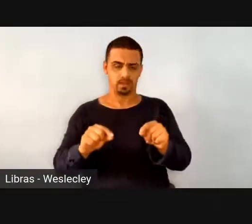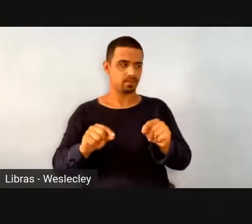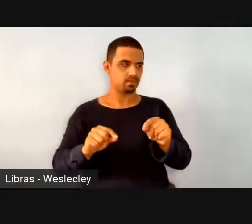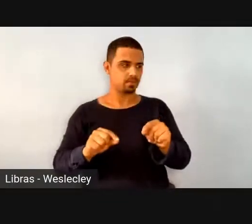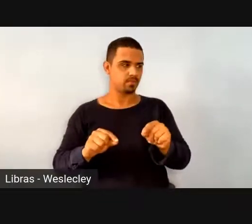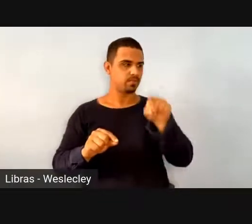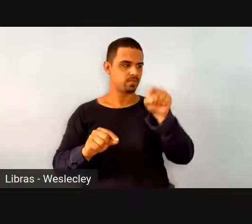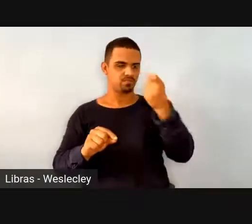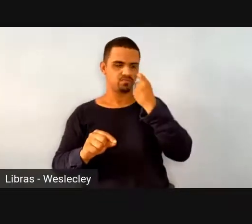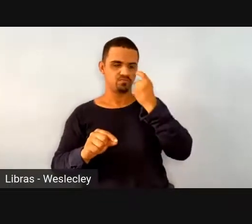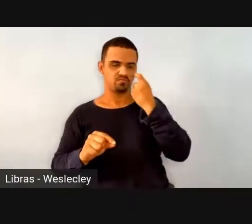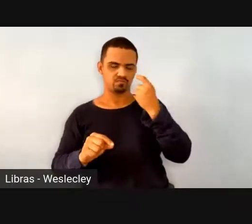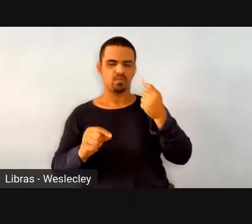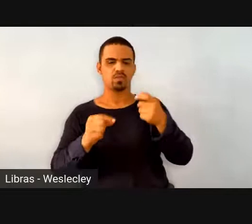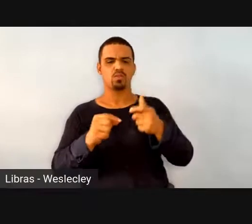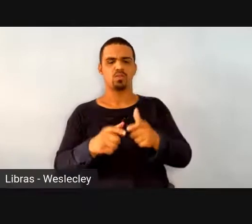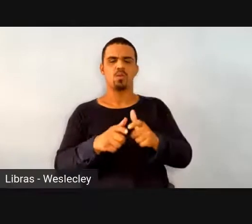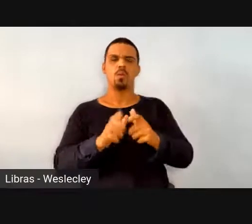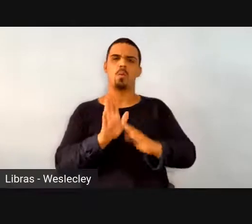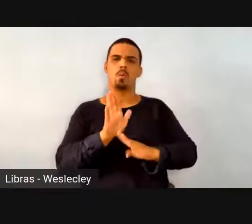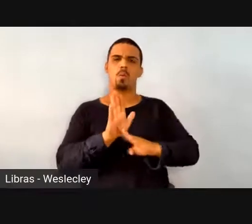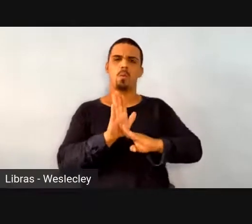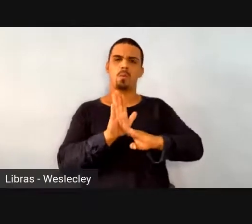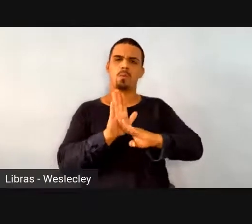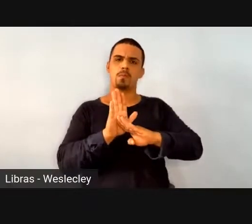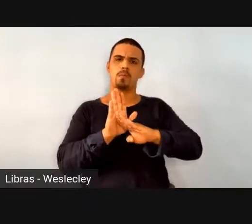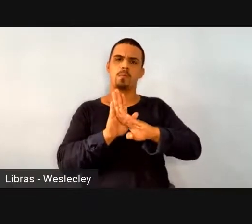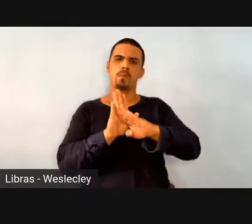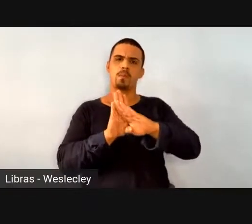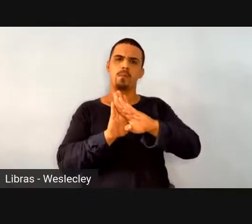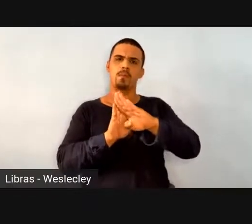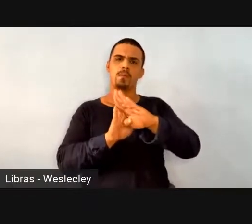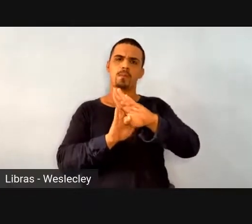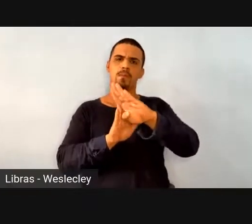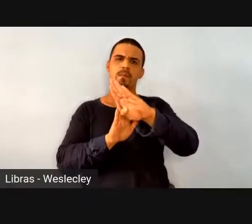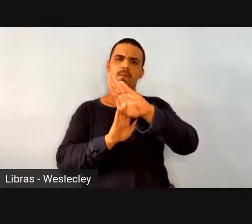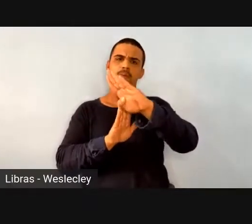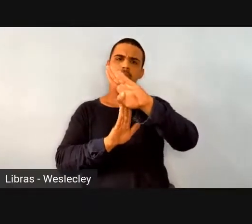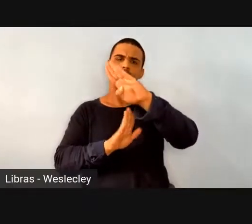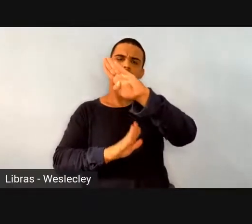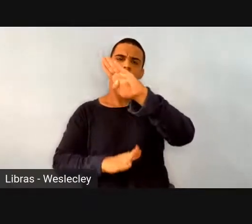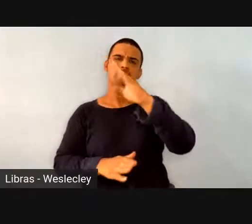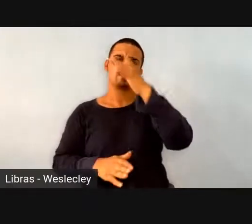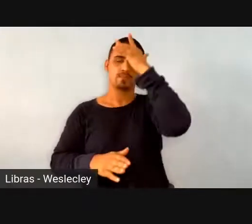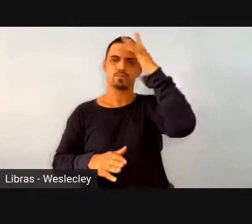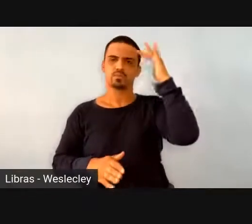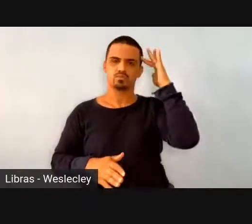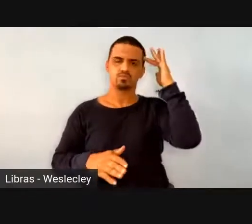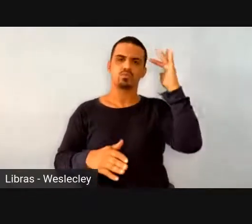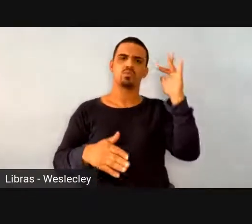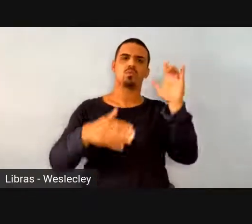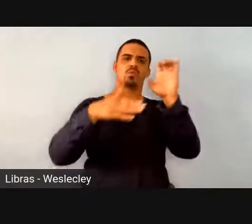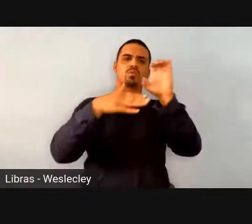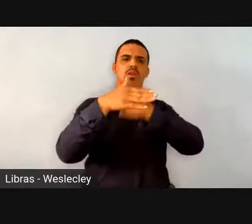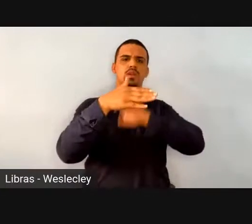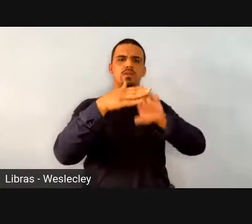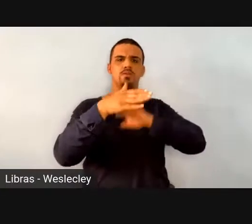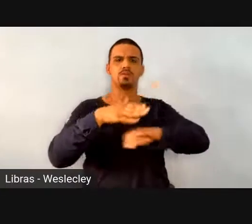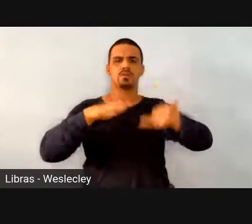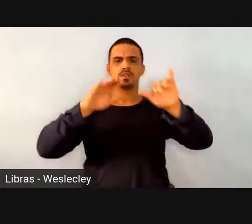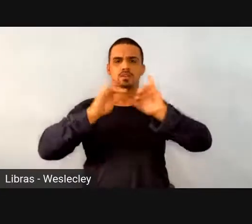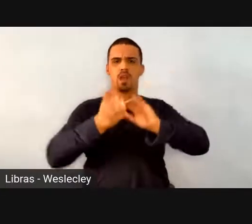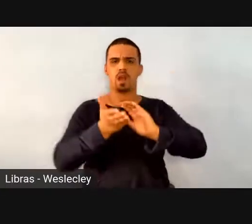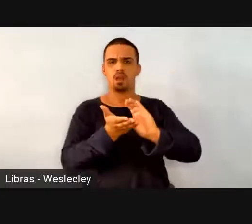um crescimento exponencial aí de doações nas campanhas brasileiras,